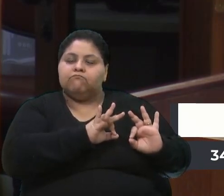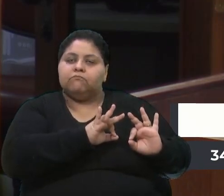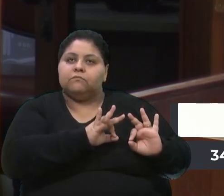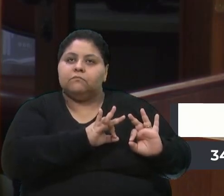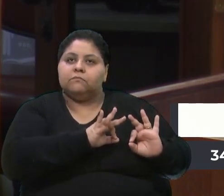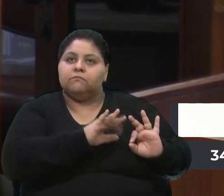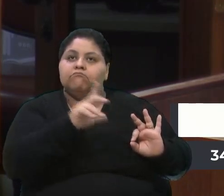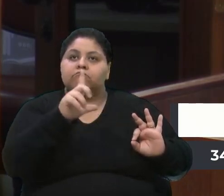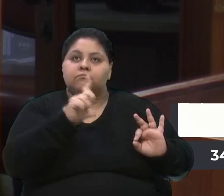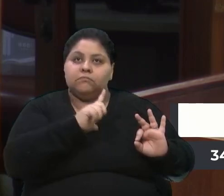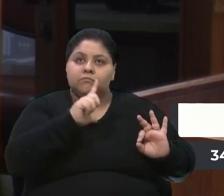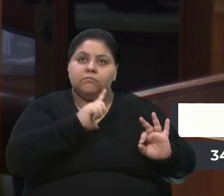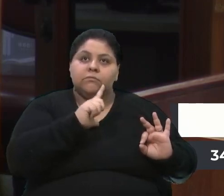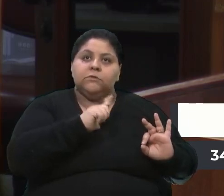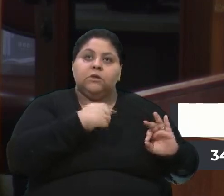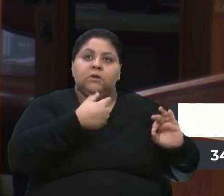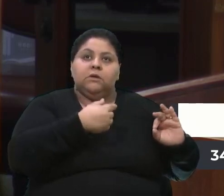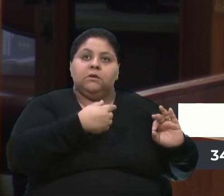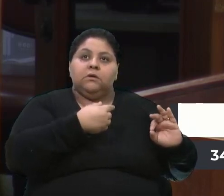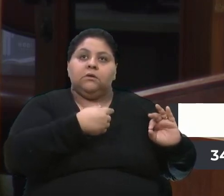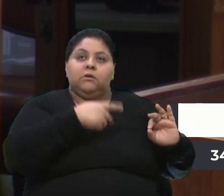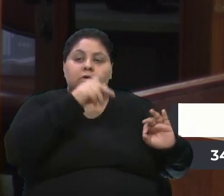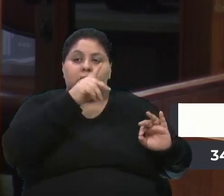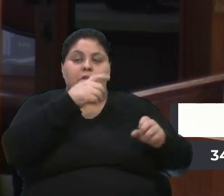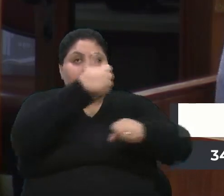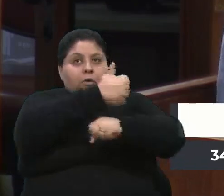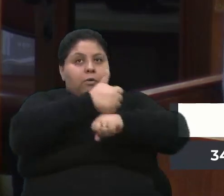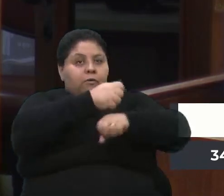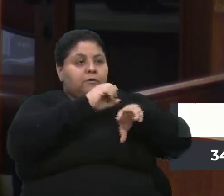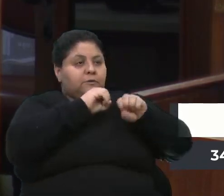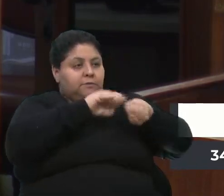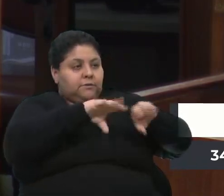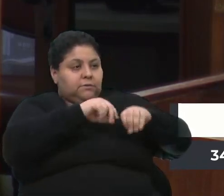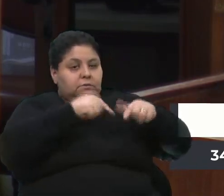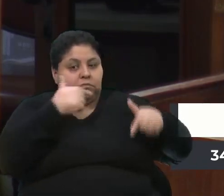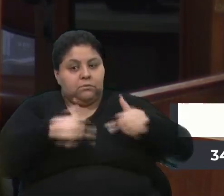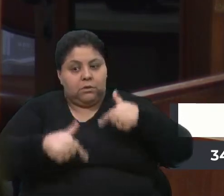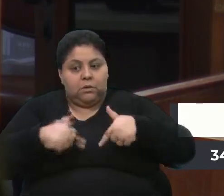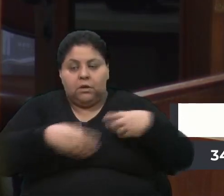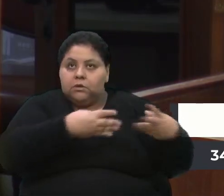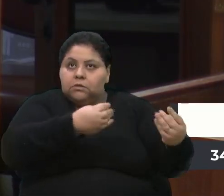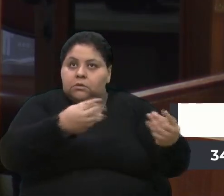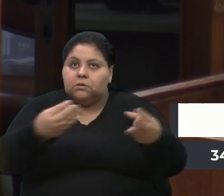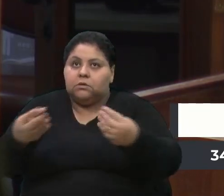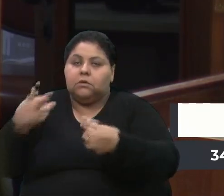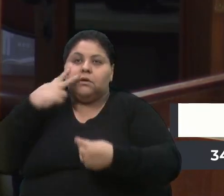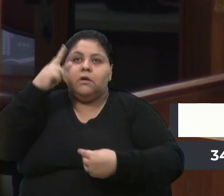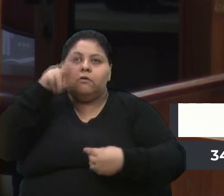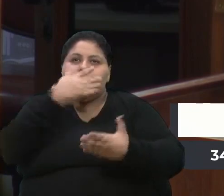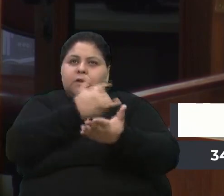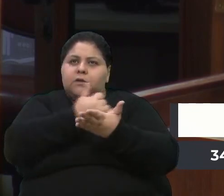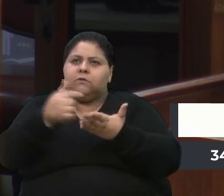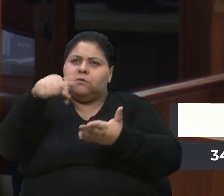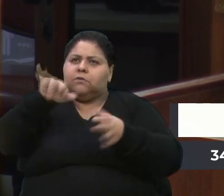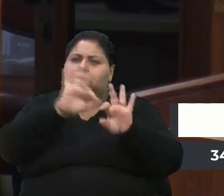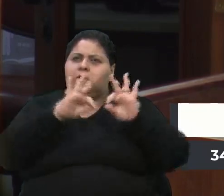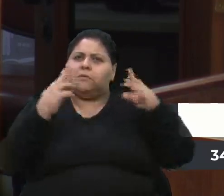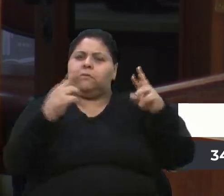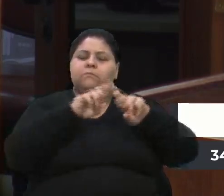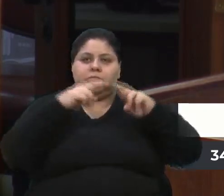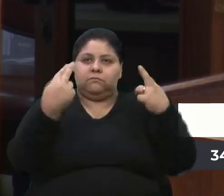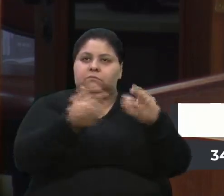de trabalho dos profissionais da educação. Pois eu vi aqui no início dessa sessão a divulgação, então, desse